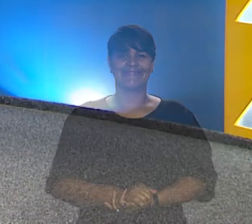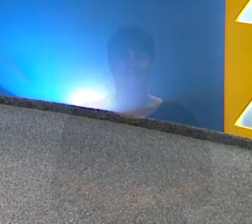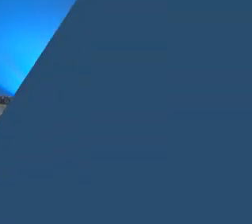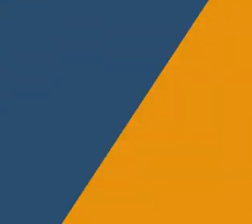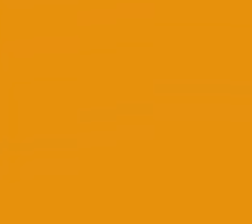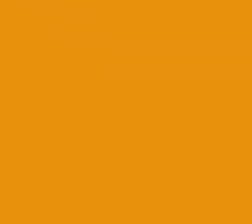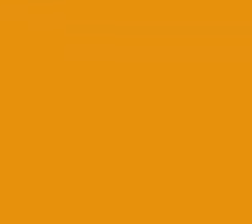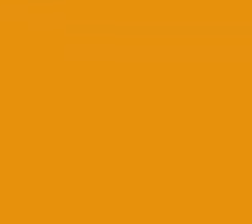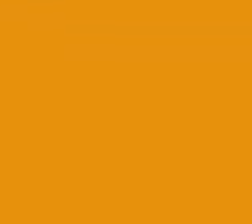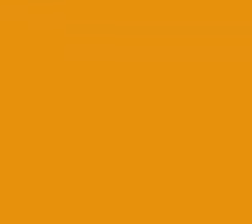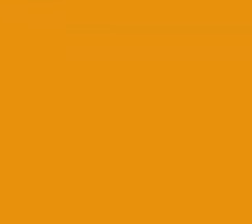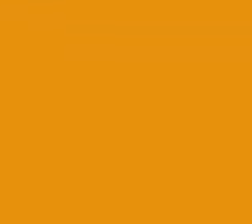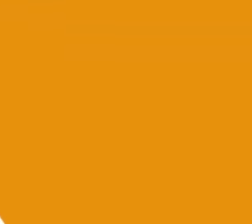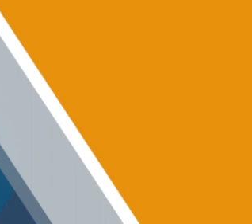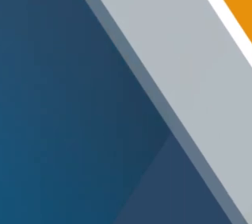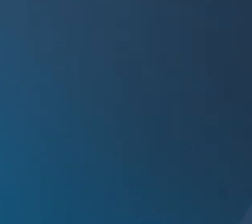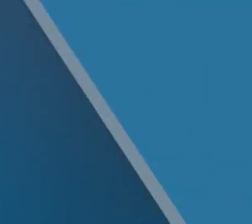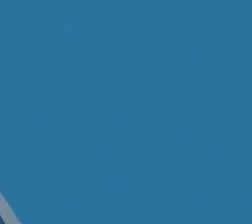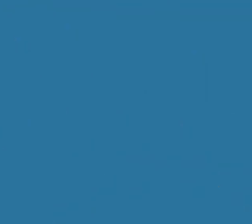agora